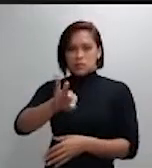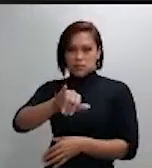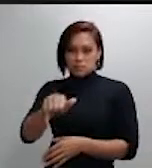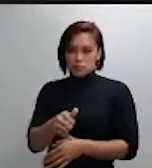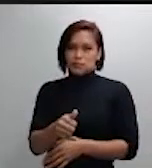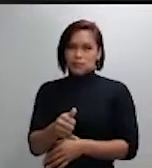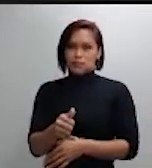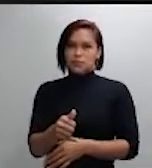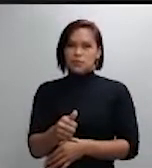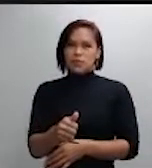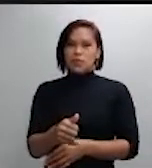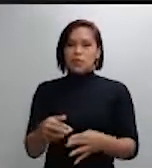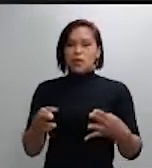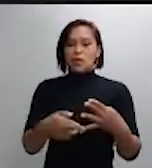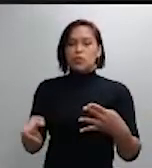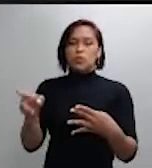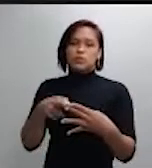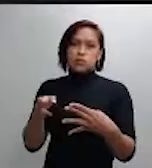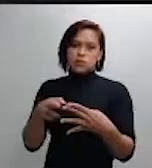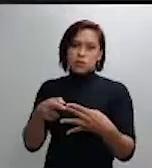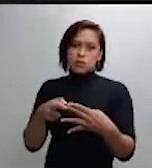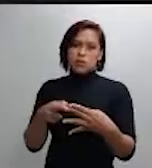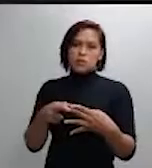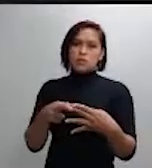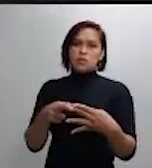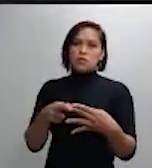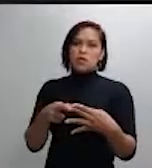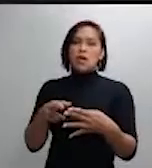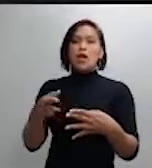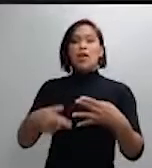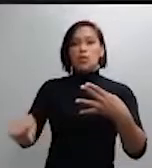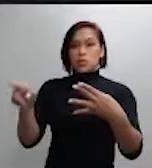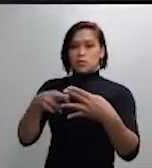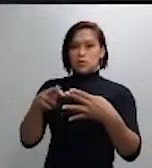no recurso especial, no agravo no recurso especial